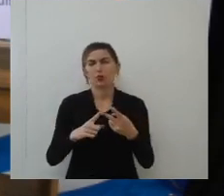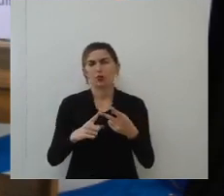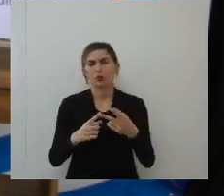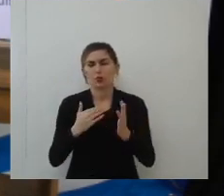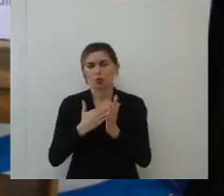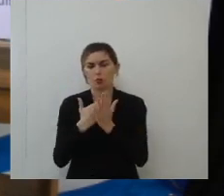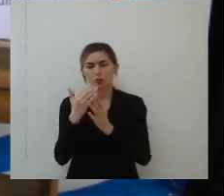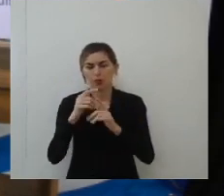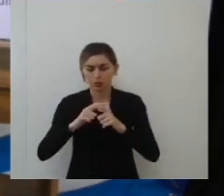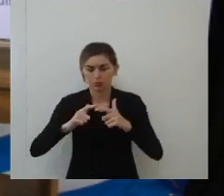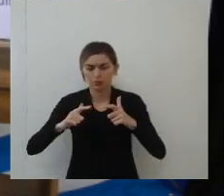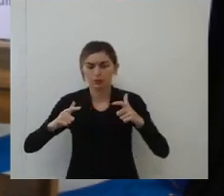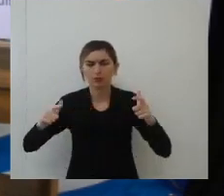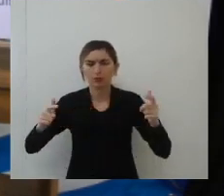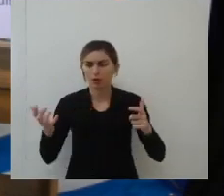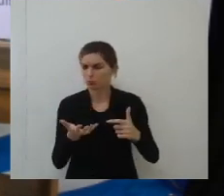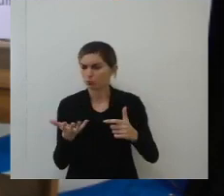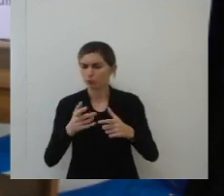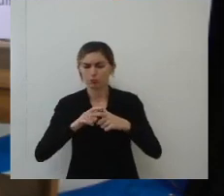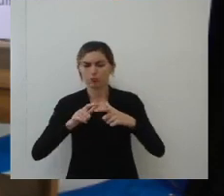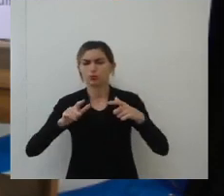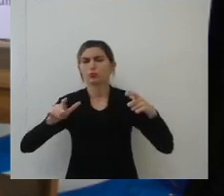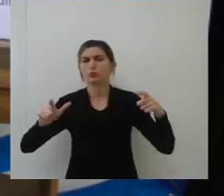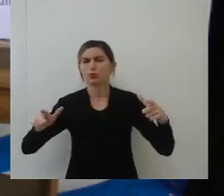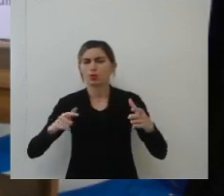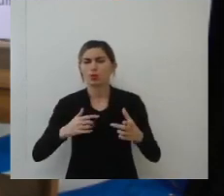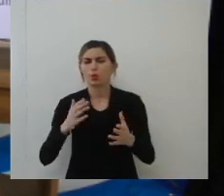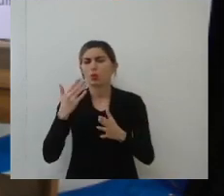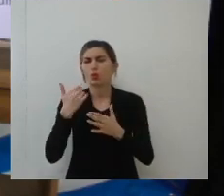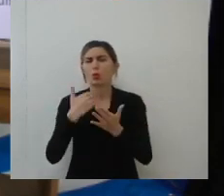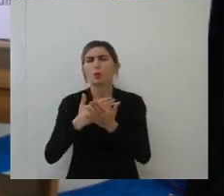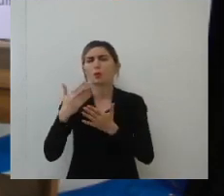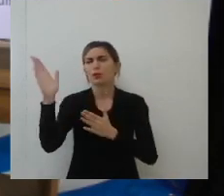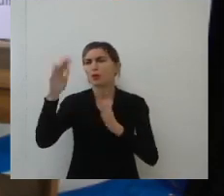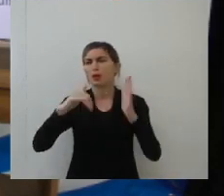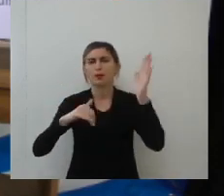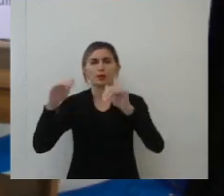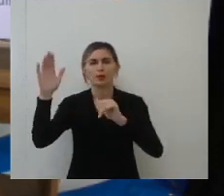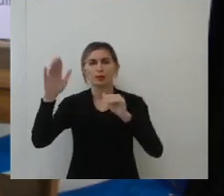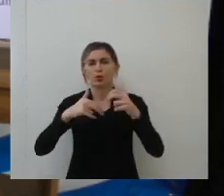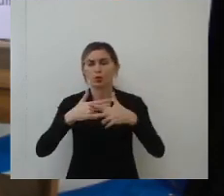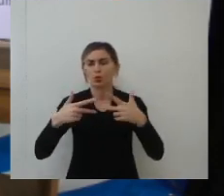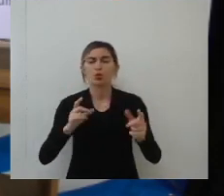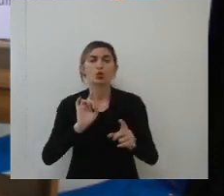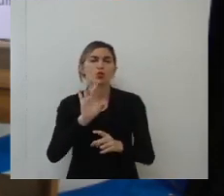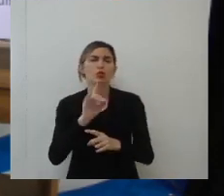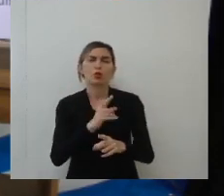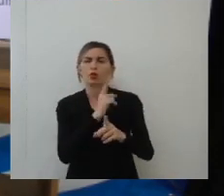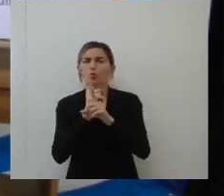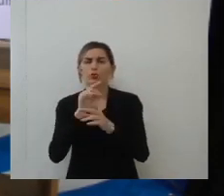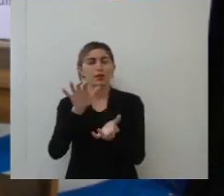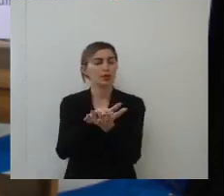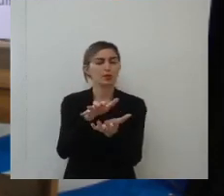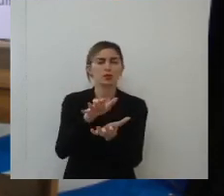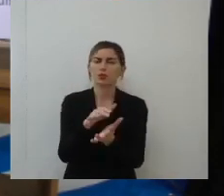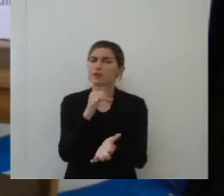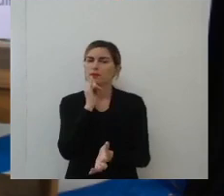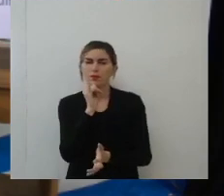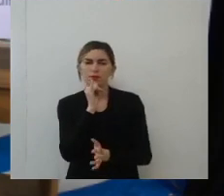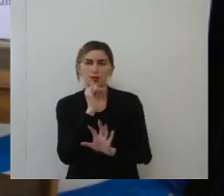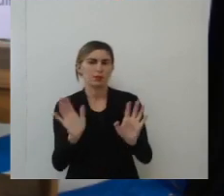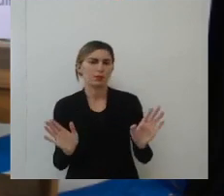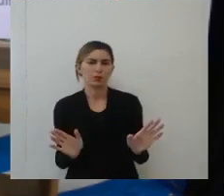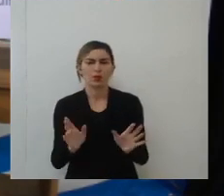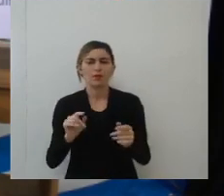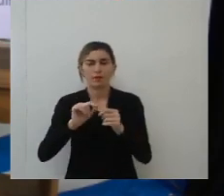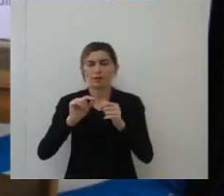a crescer de forma mais acelerada e começam a trazer esses equipamentos que antes a gente só encontrava em Recife, por exemplo. Isso